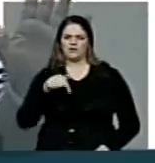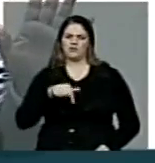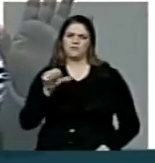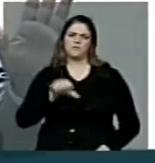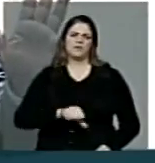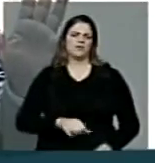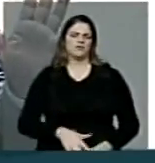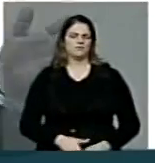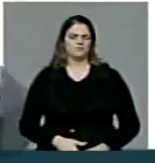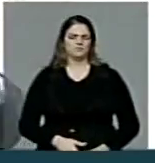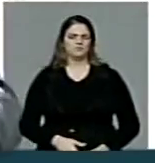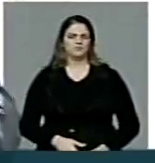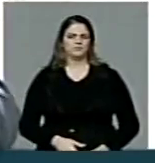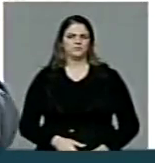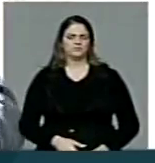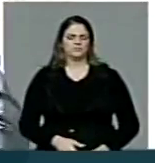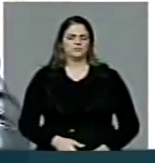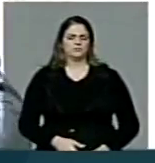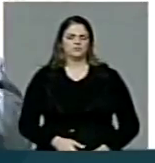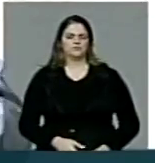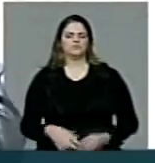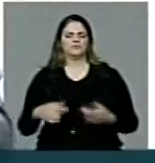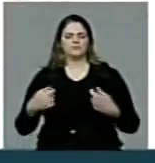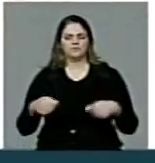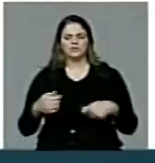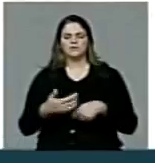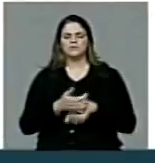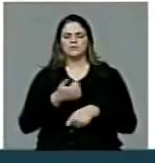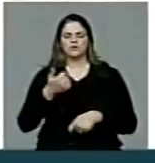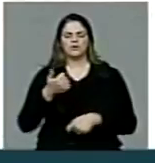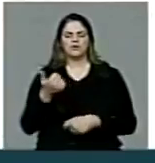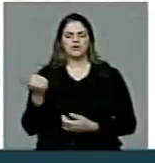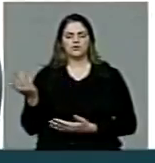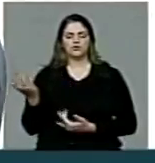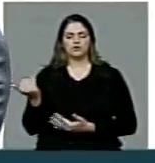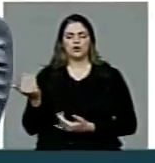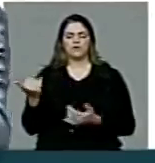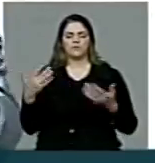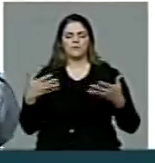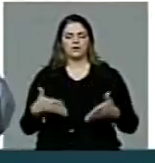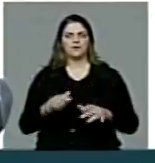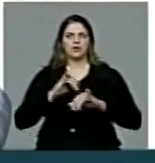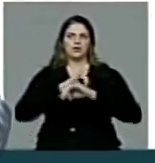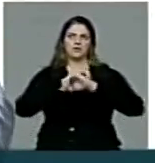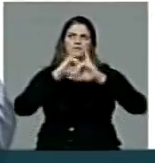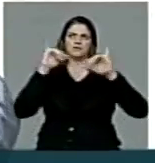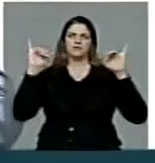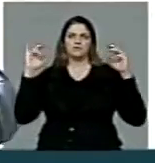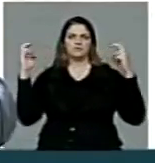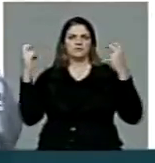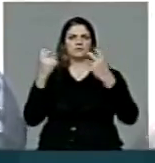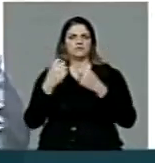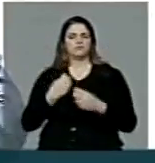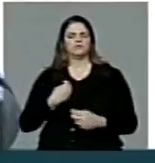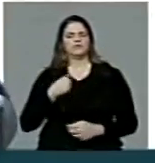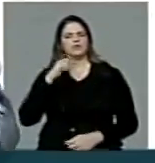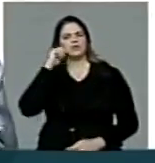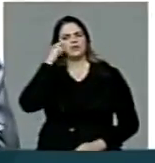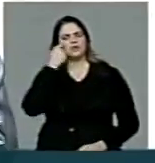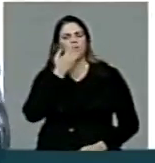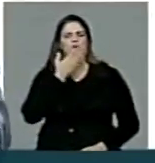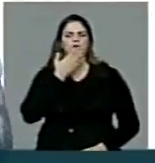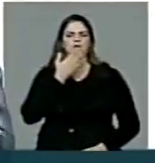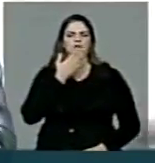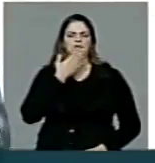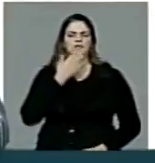execração. Então, nós temos que melhorar a participação da juventude, nós temos que melhorar a participação dos negros, indígenas, dos